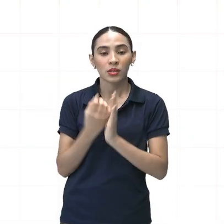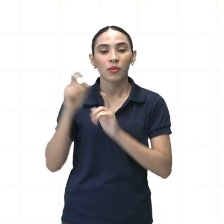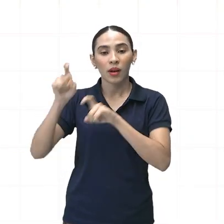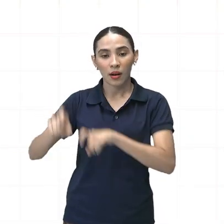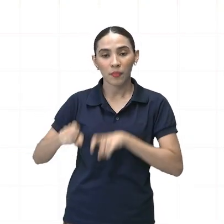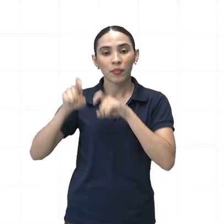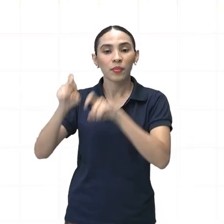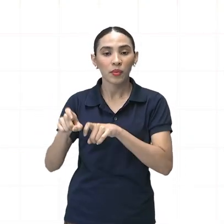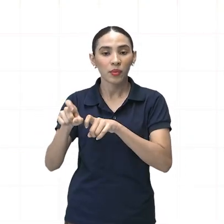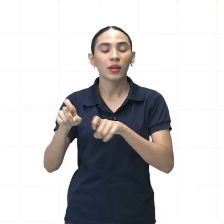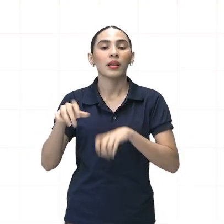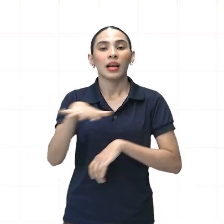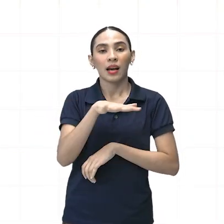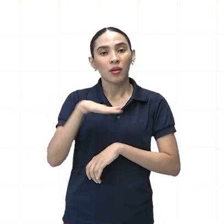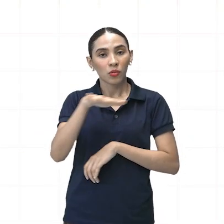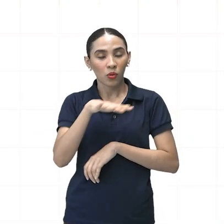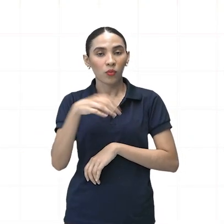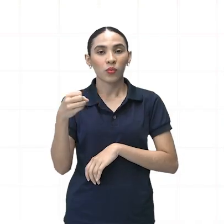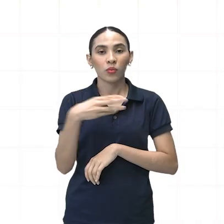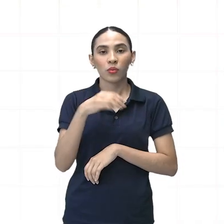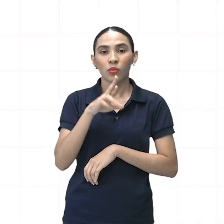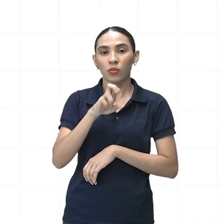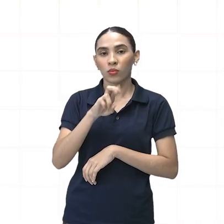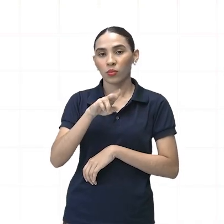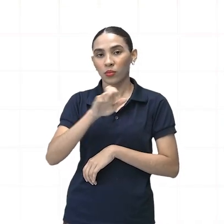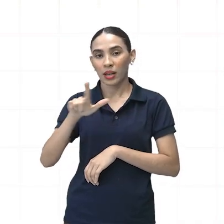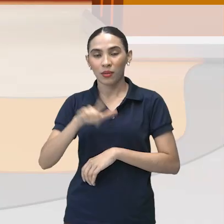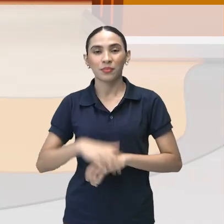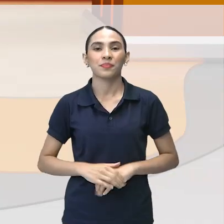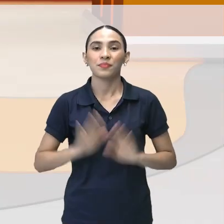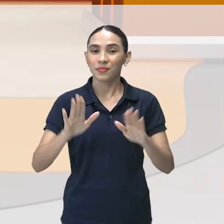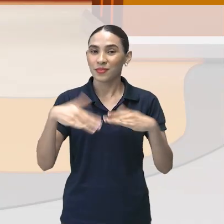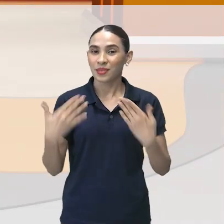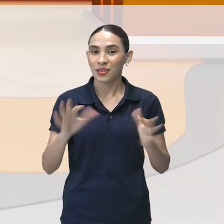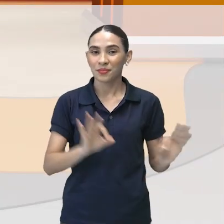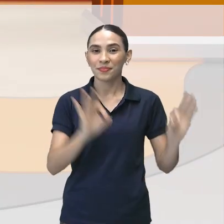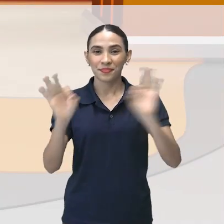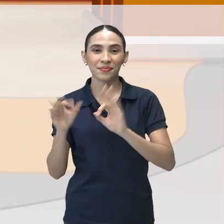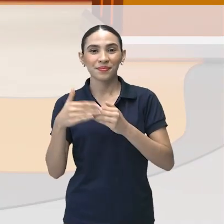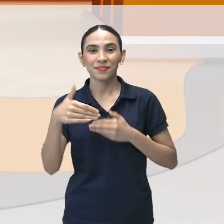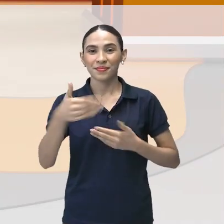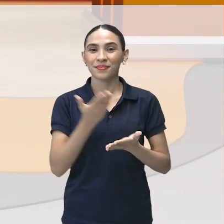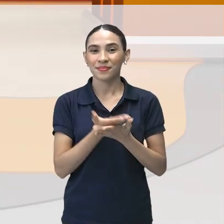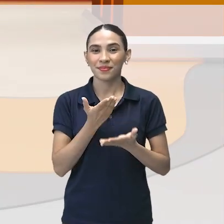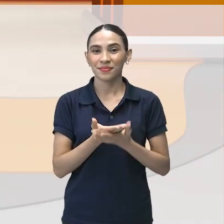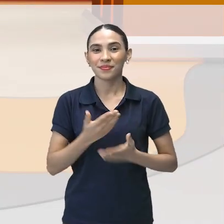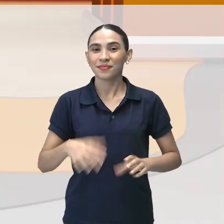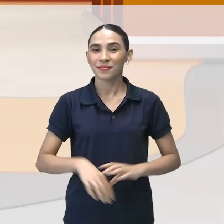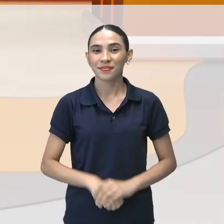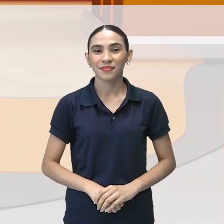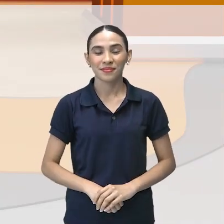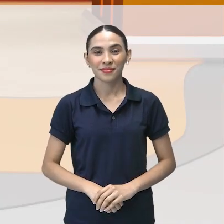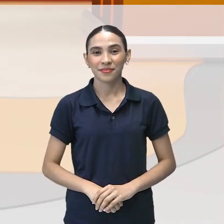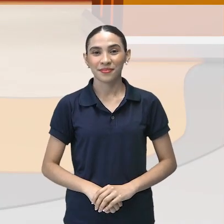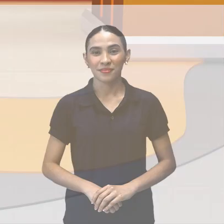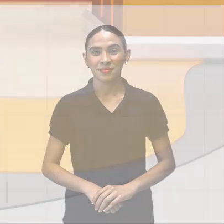produção agropecuária ao novo rural. Então, vamos agora para o momento da nossa